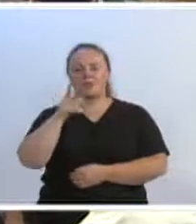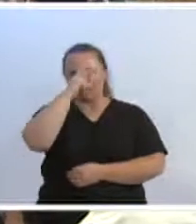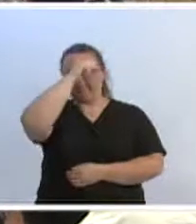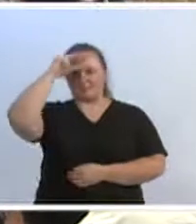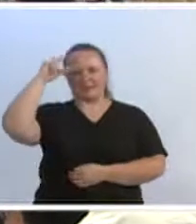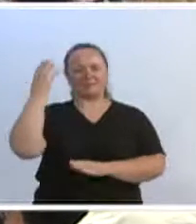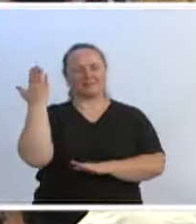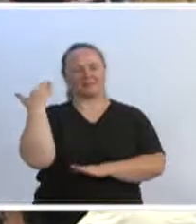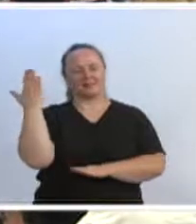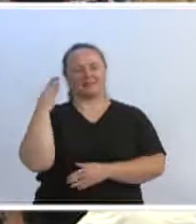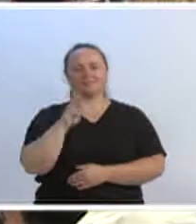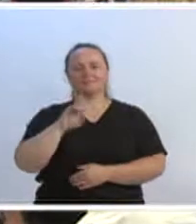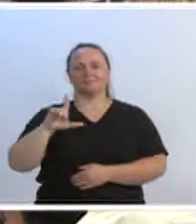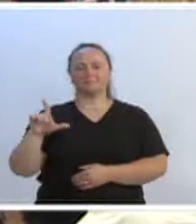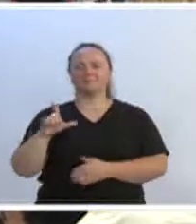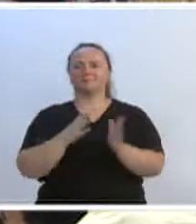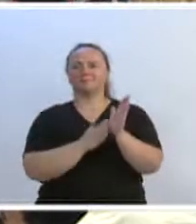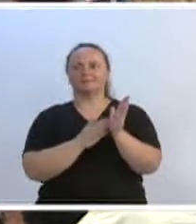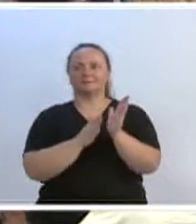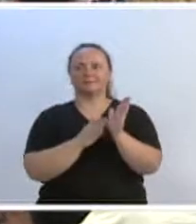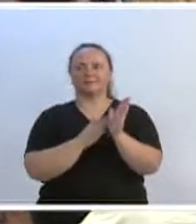Blumenau.